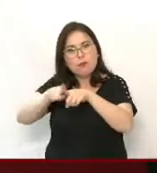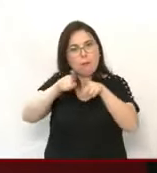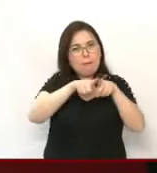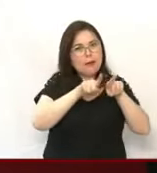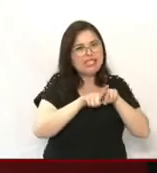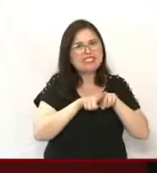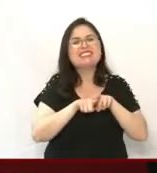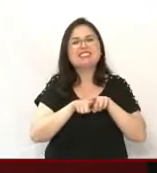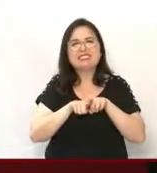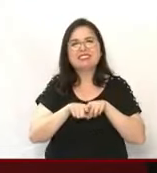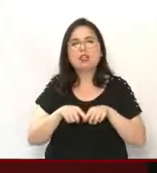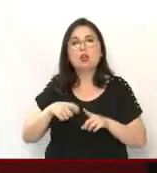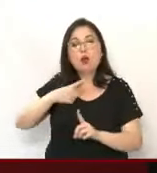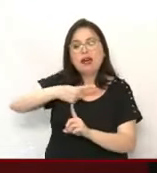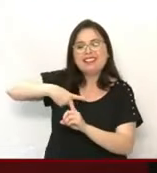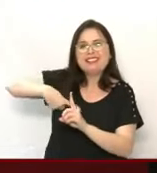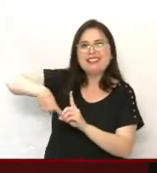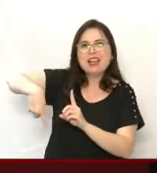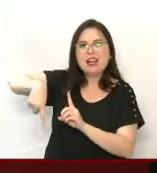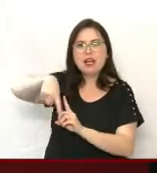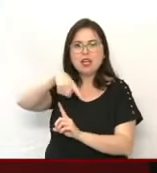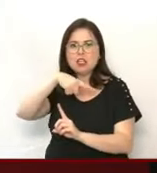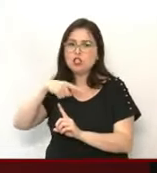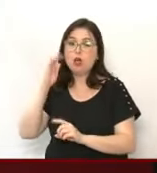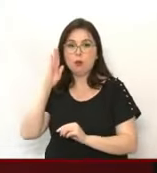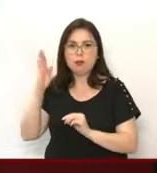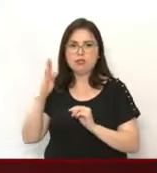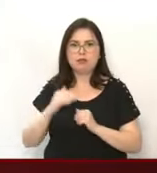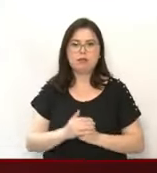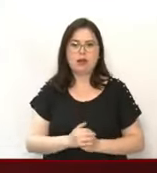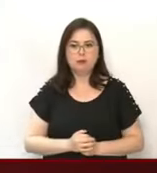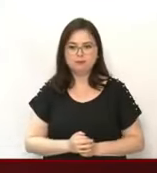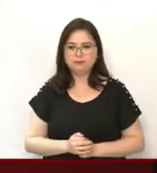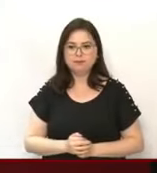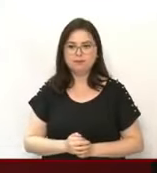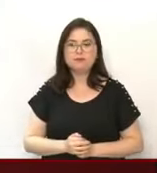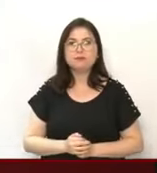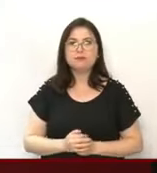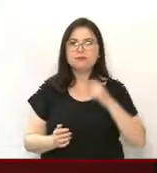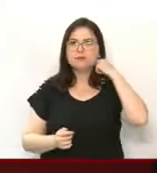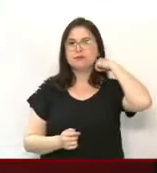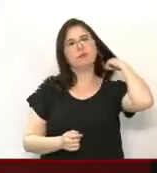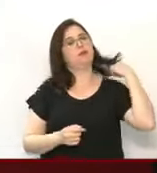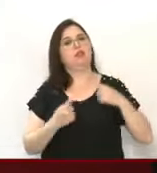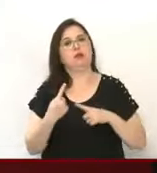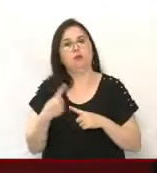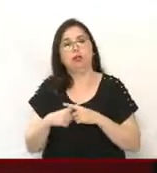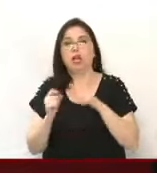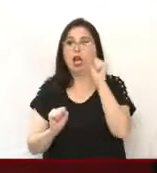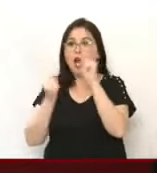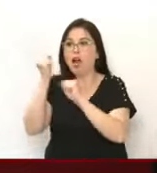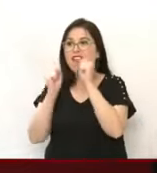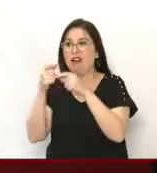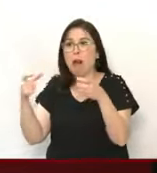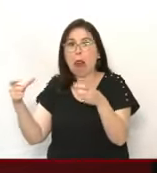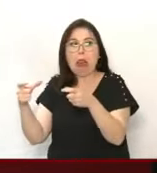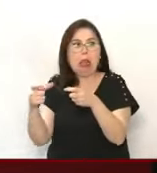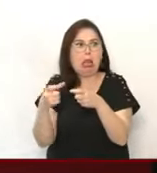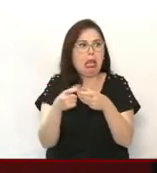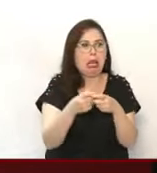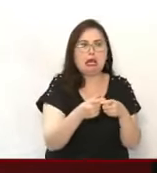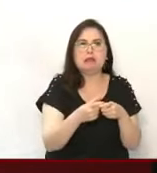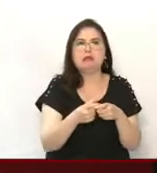porque a questão da regionalidade e a desindustrialização no ABC ela é um assunto gritante que merece